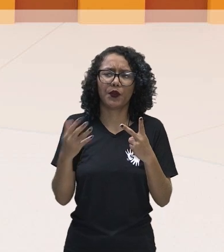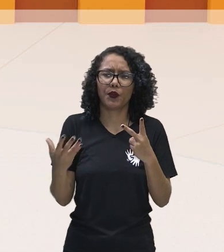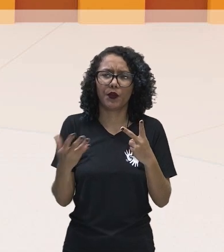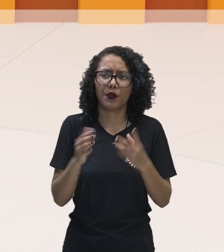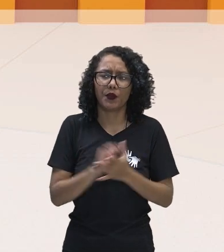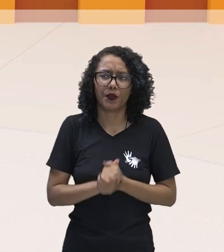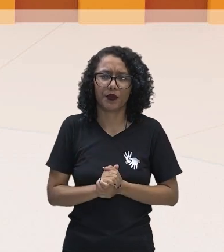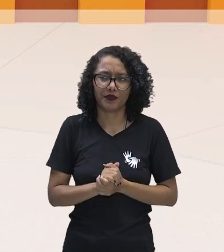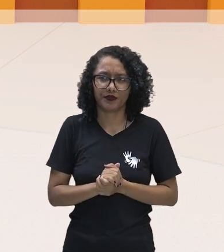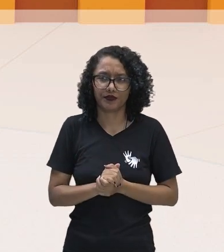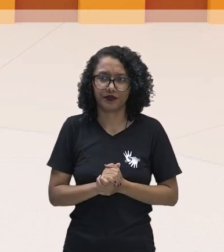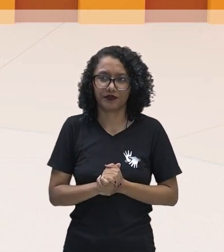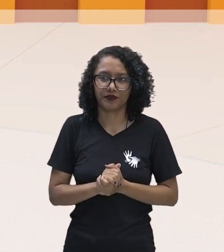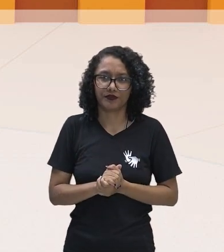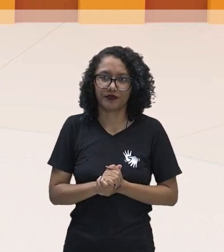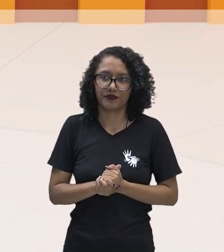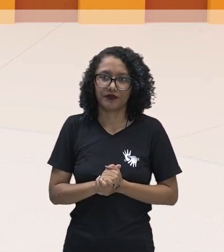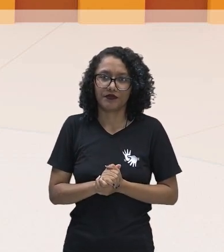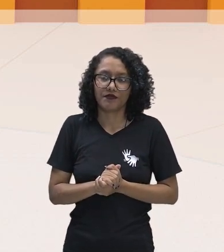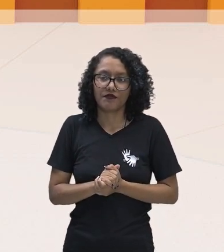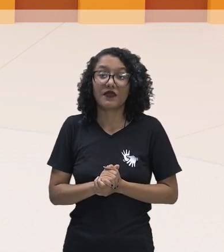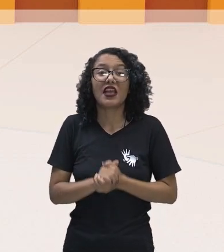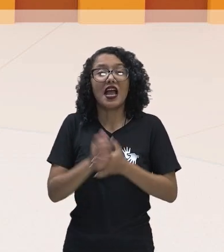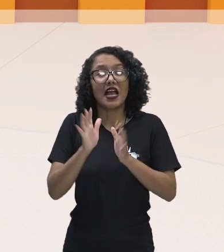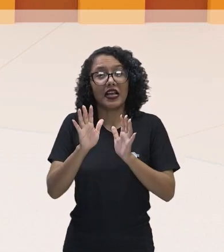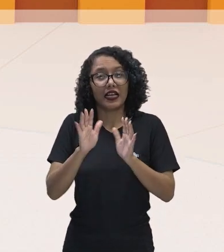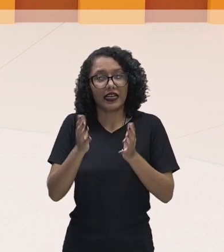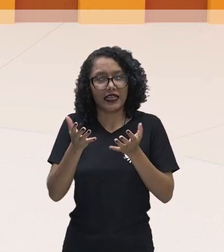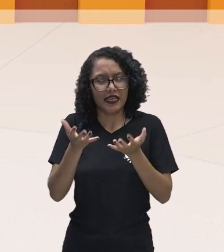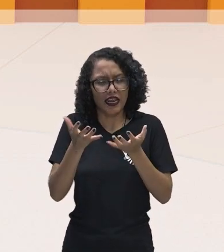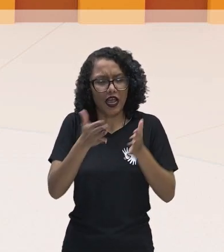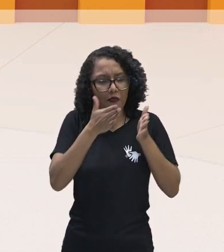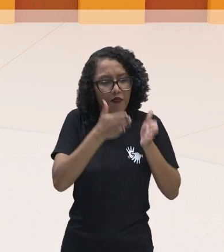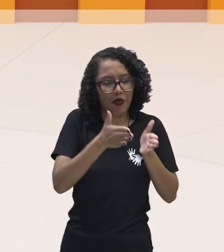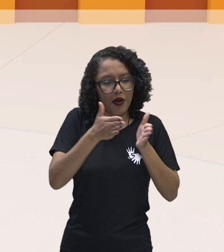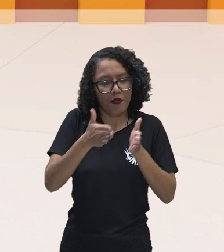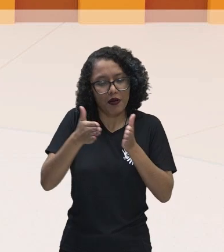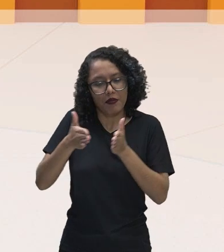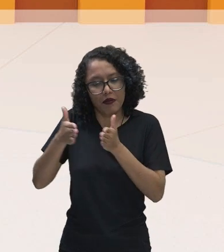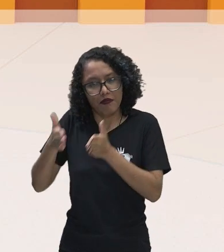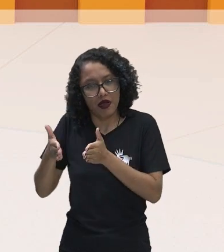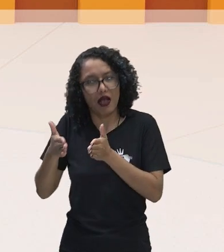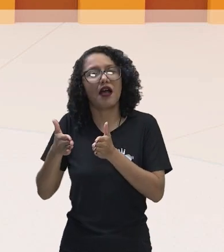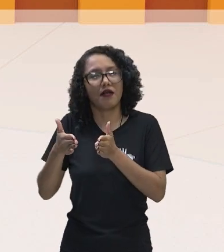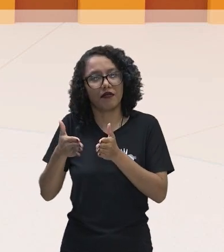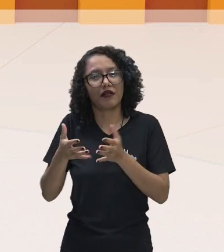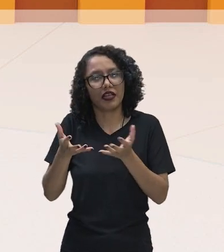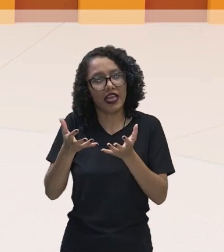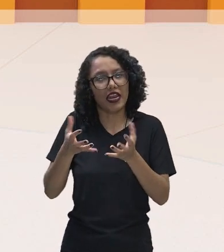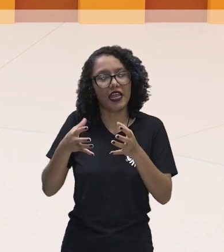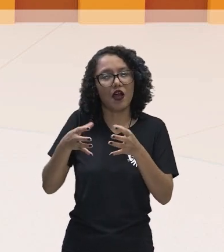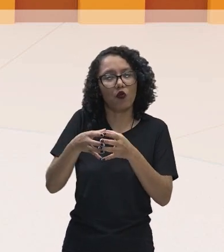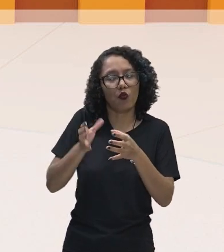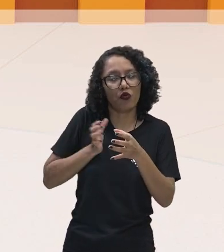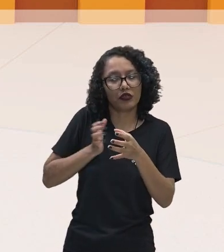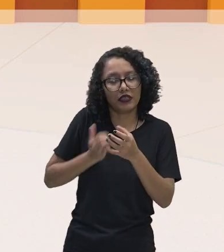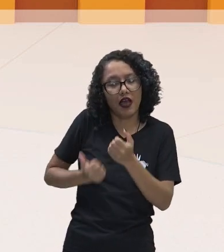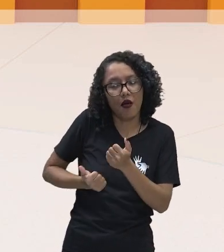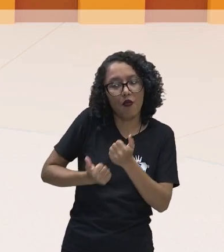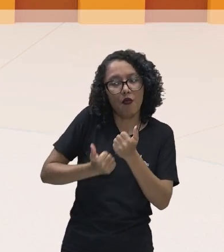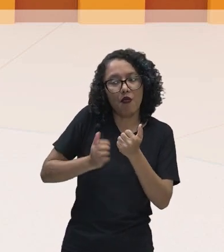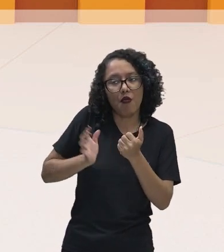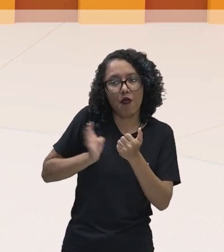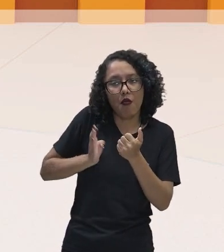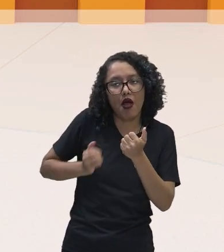queriam fazer uma revolução por etapas, com o apoio da burguesia. E a burguesia, para os bolcheviques,